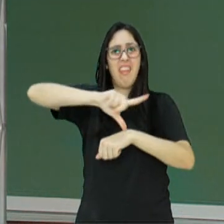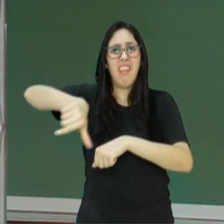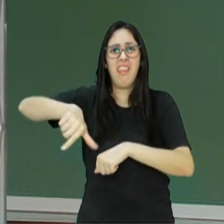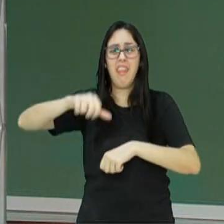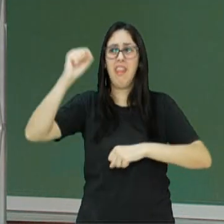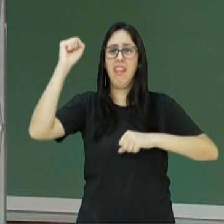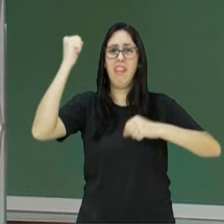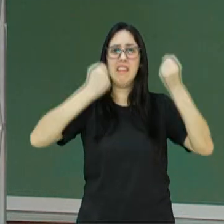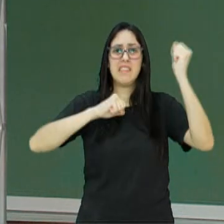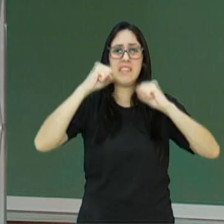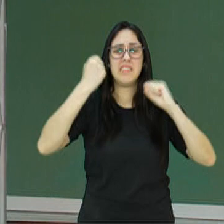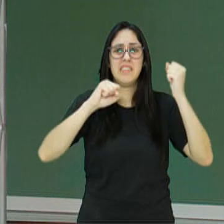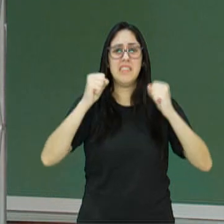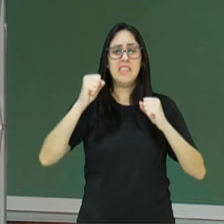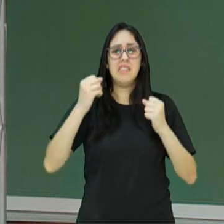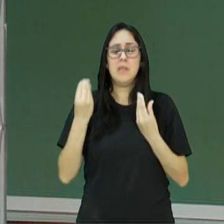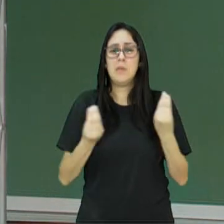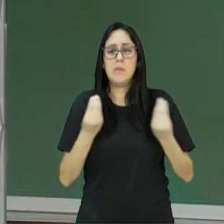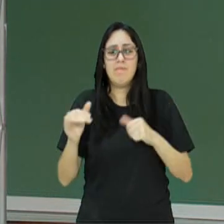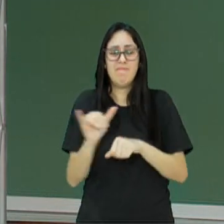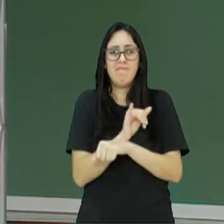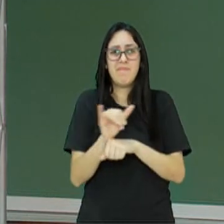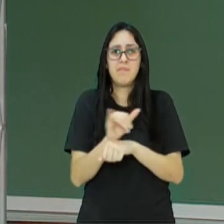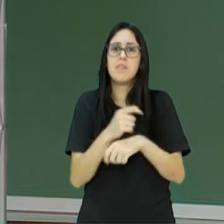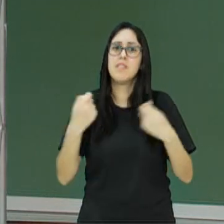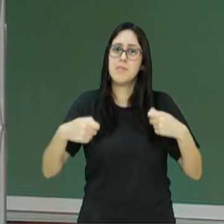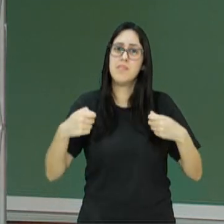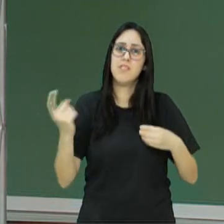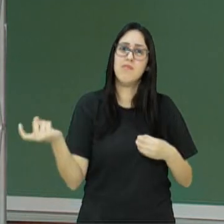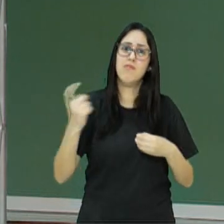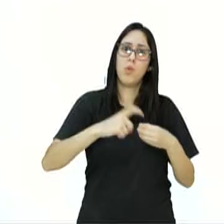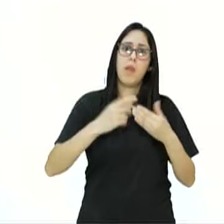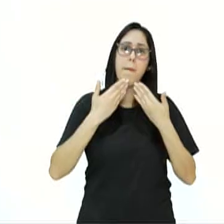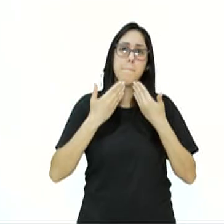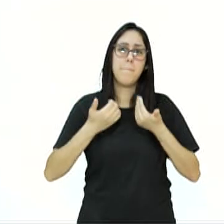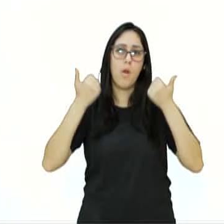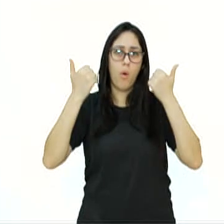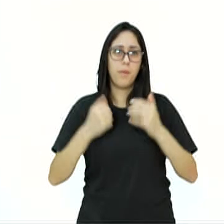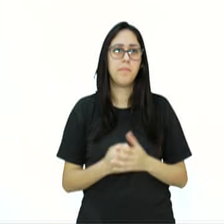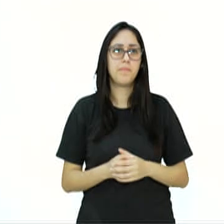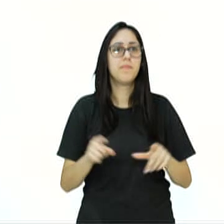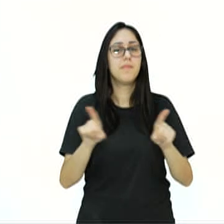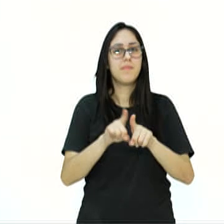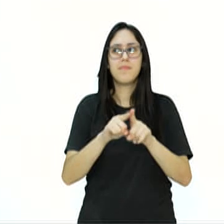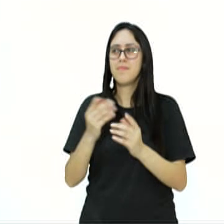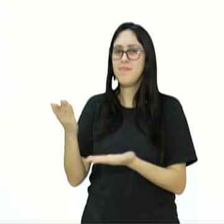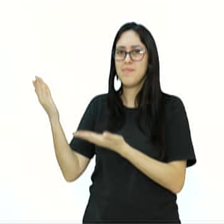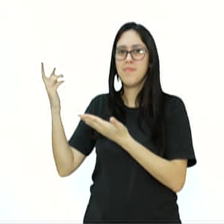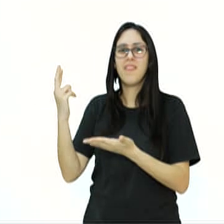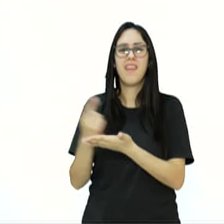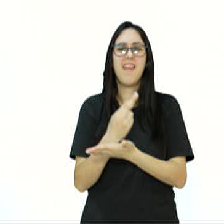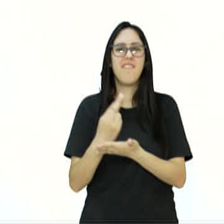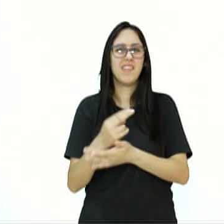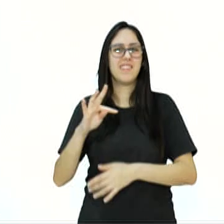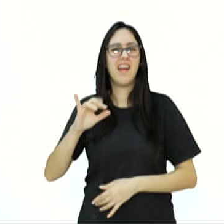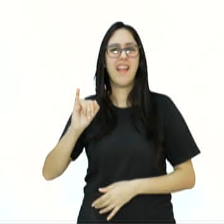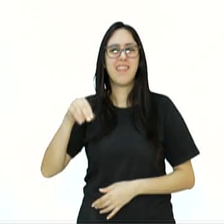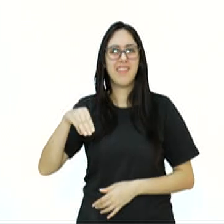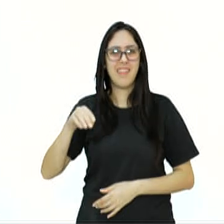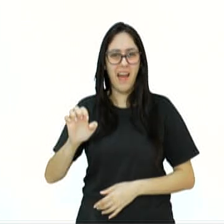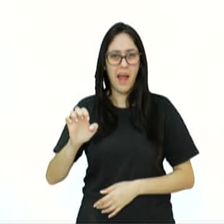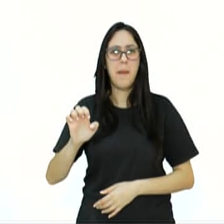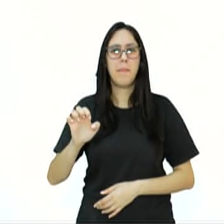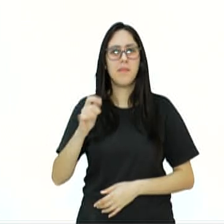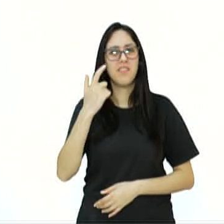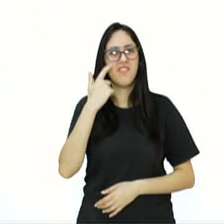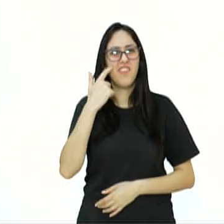propondo mudanças profundas dentro do bloco soviético, né? Aqui eu trago a capa da revista Time, né?